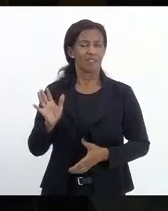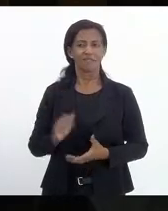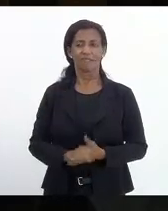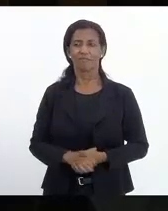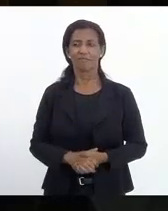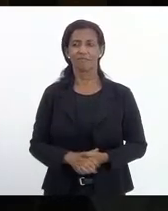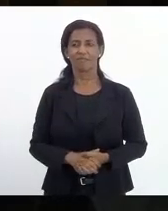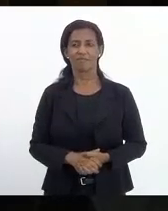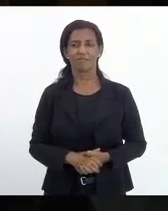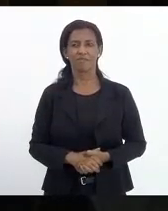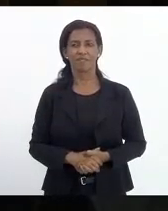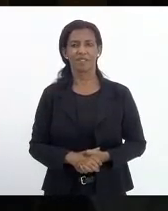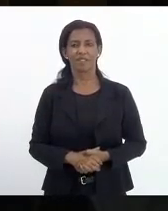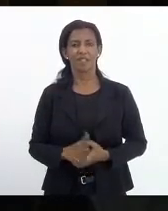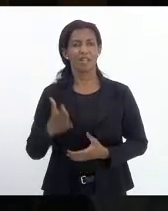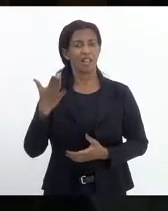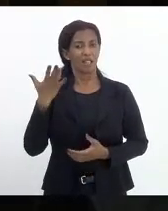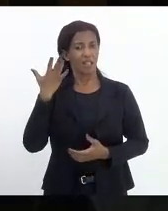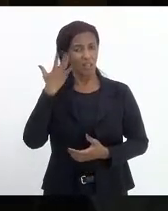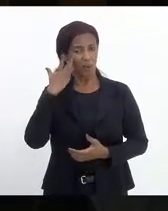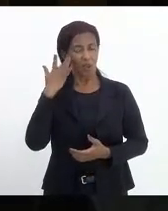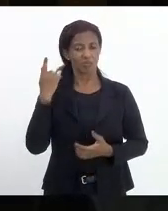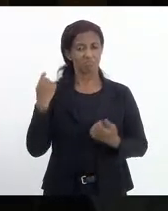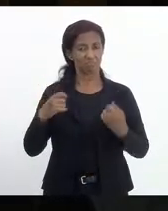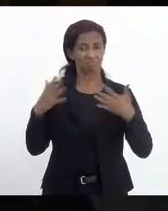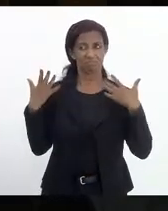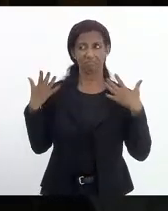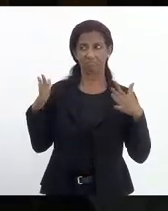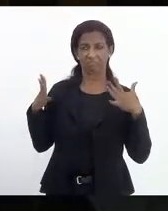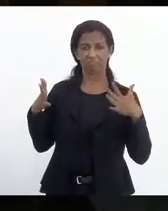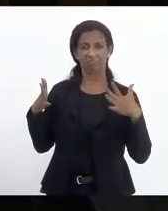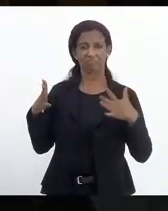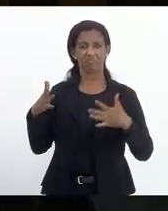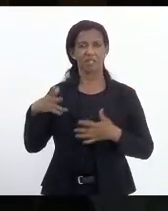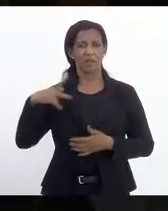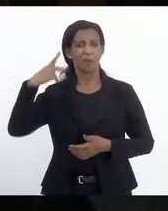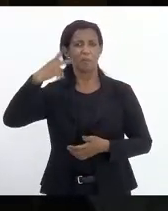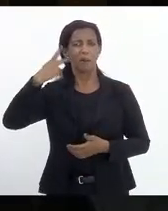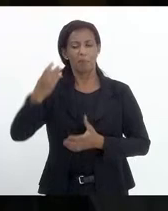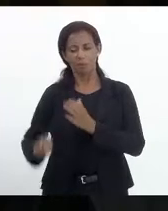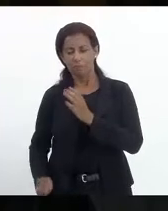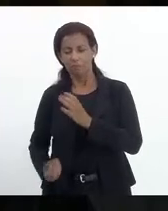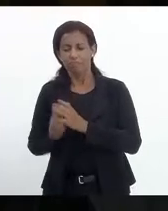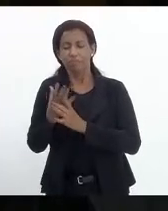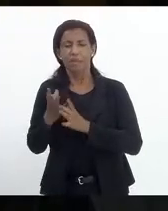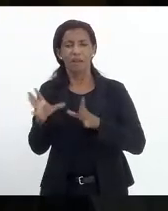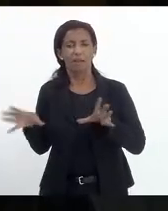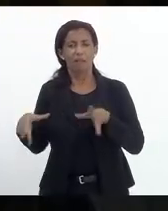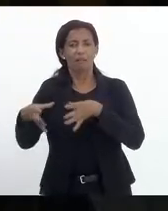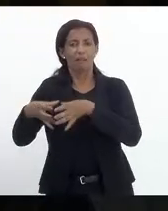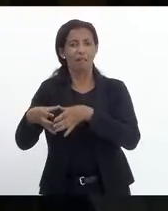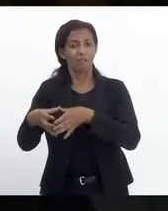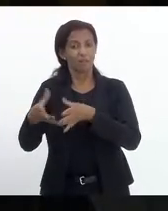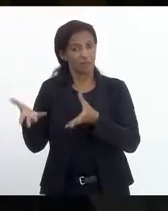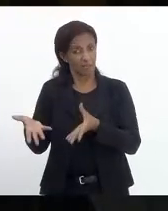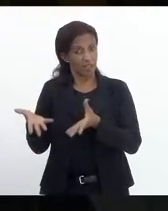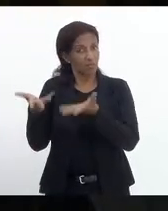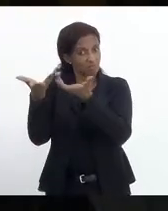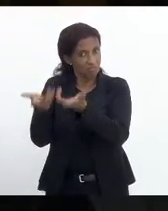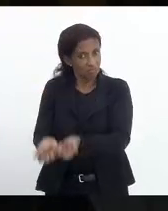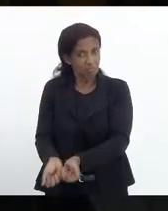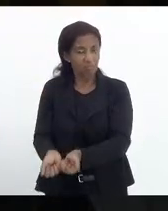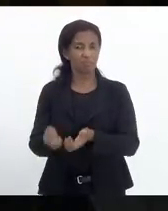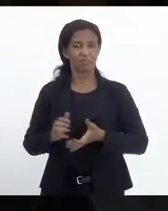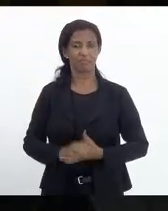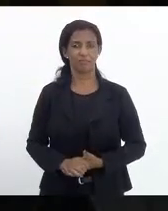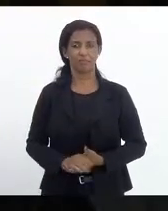fundo acho que devia se prestigiar o pagamento e nascendo aqui né desde que fofo que seja acolhida